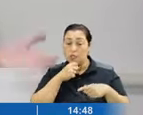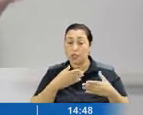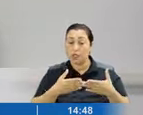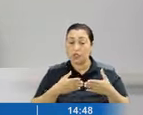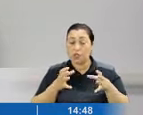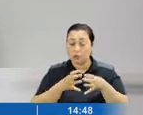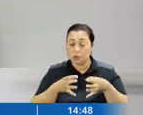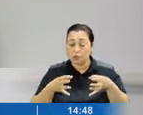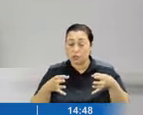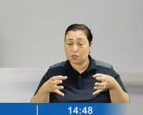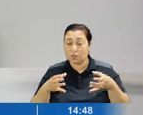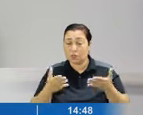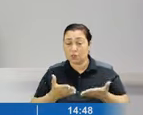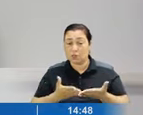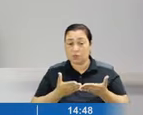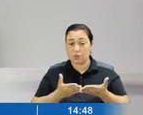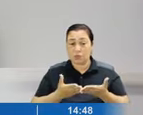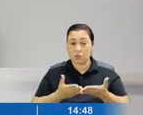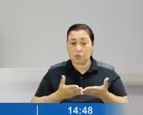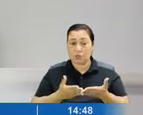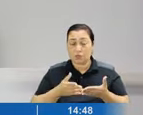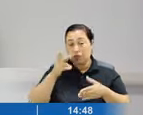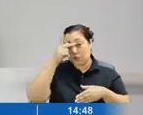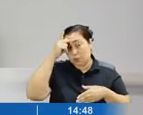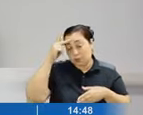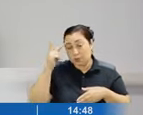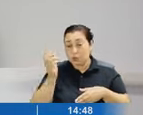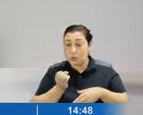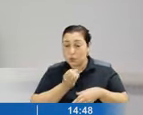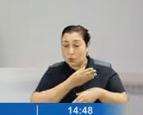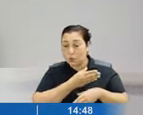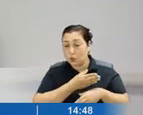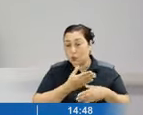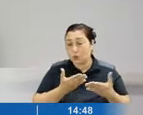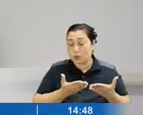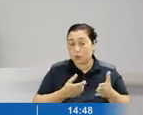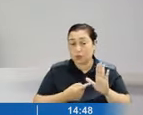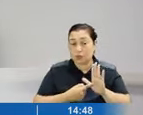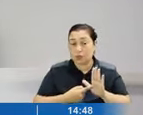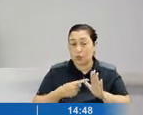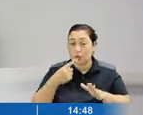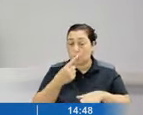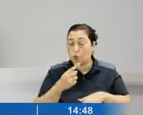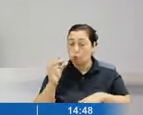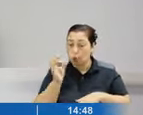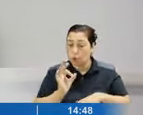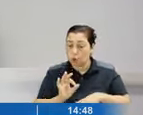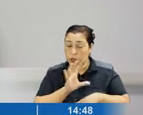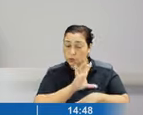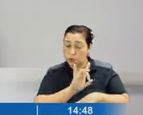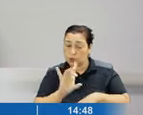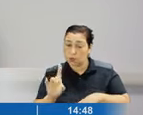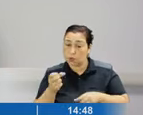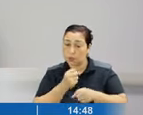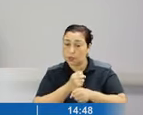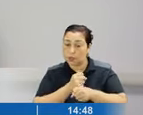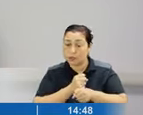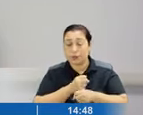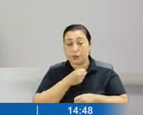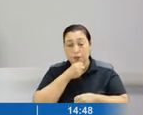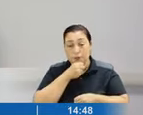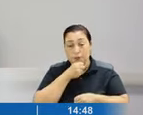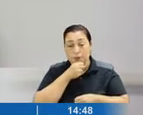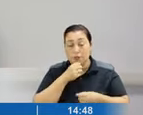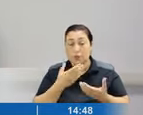mas aumentamos a incidência nas pessoas mais novas. Então, caiu 1% a cada ano para os mais velhos,